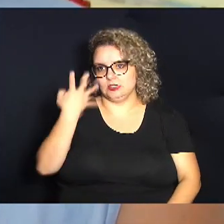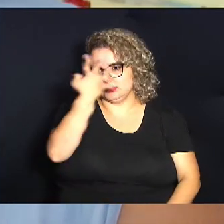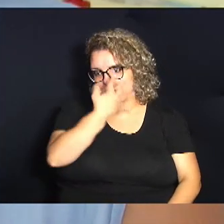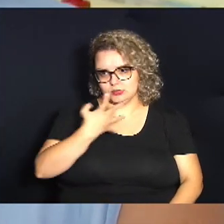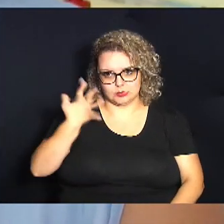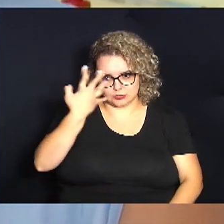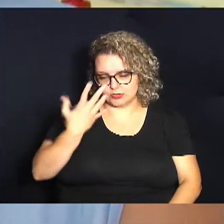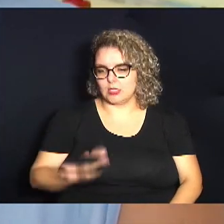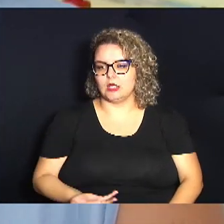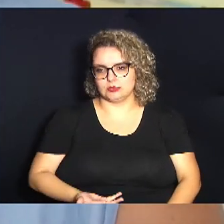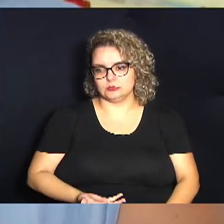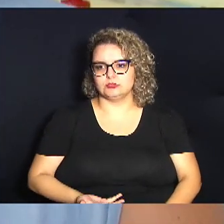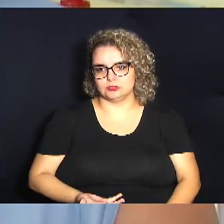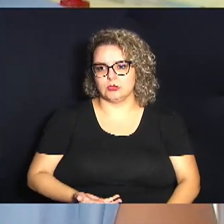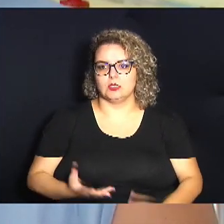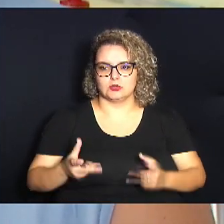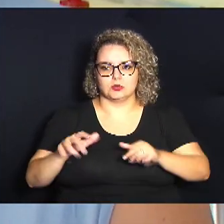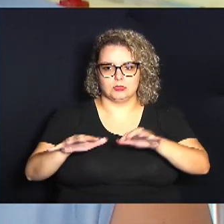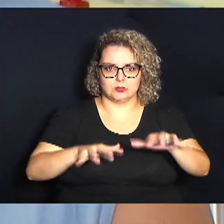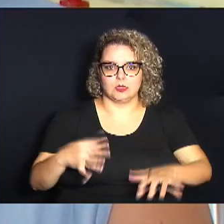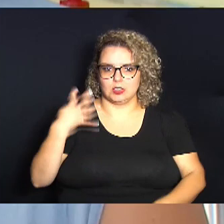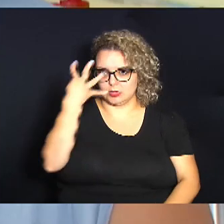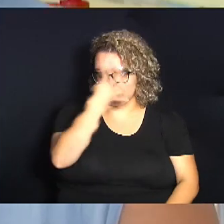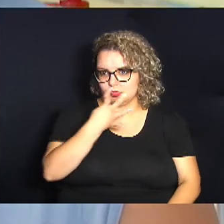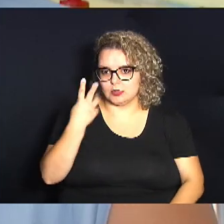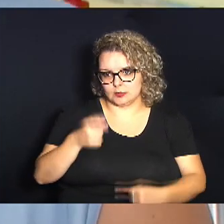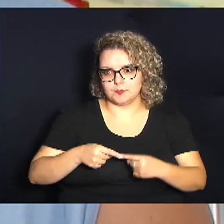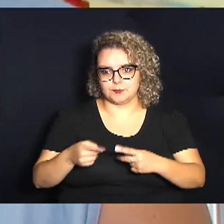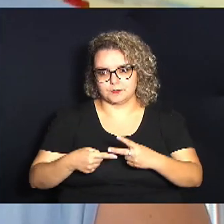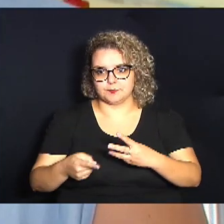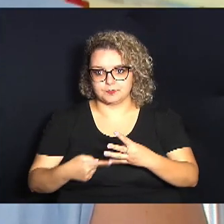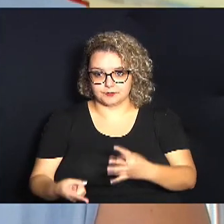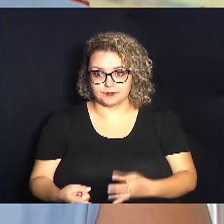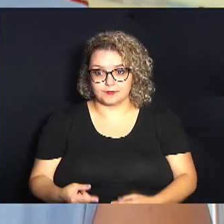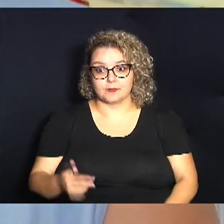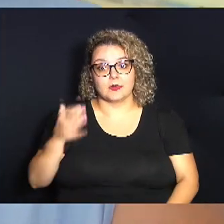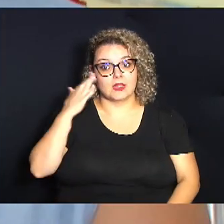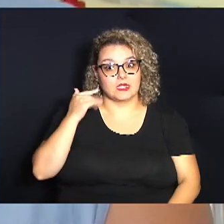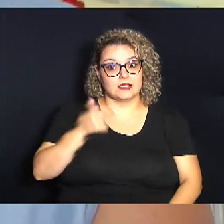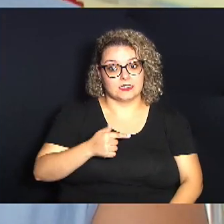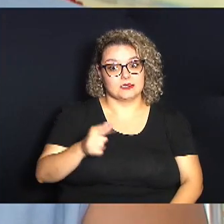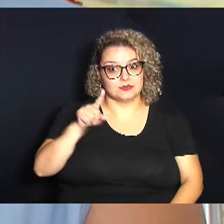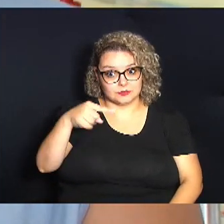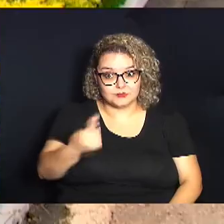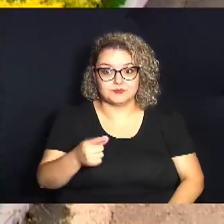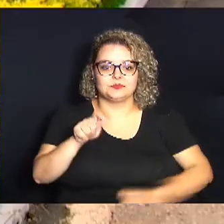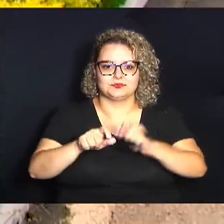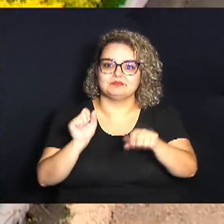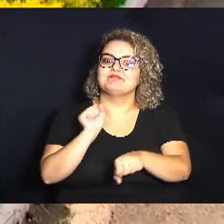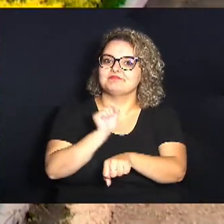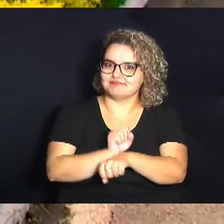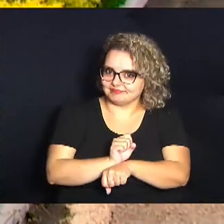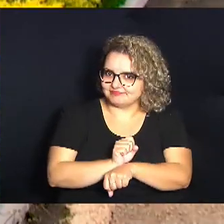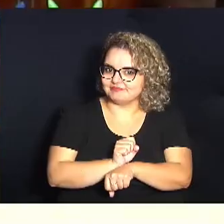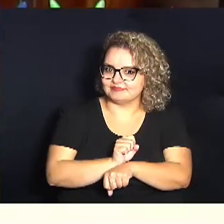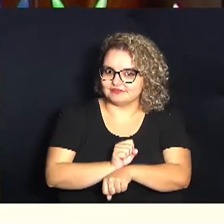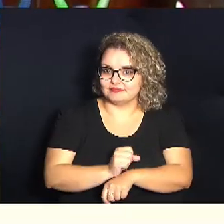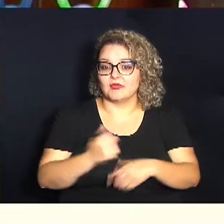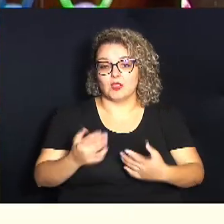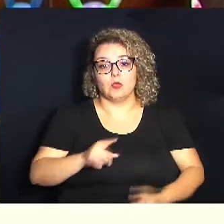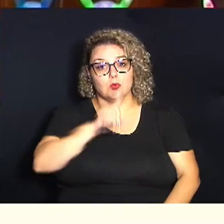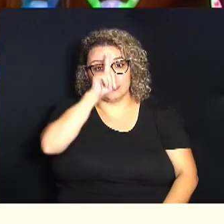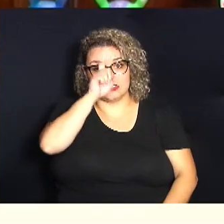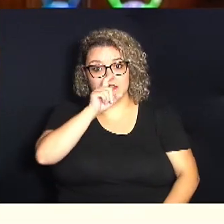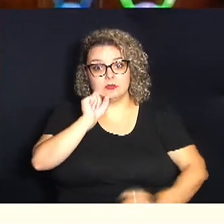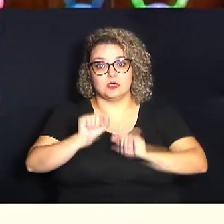todos os setores são 4 horas por semana. E você sabe que na semana seguinte O pessoal está te esperando. No caso do hospital, quem